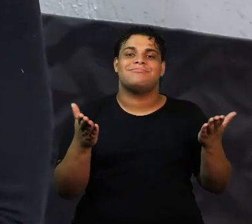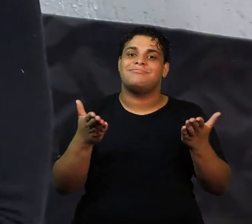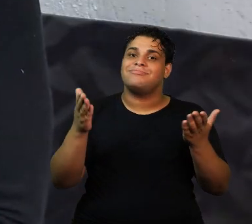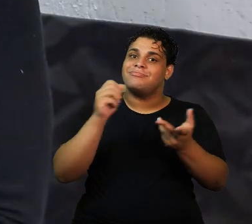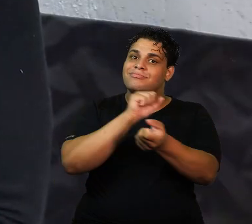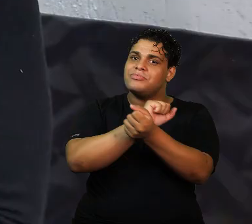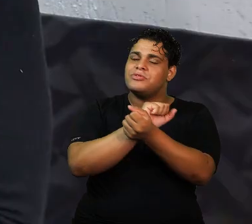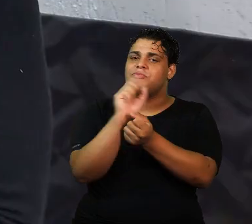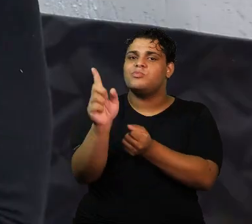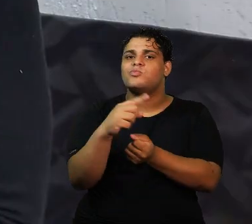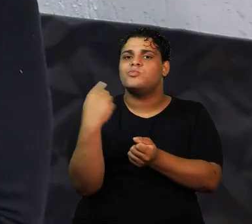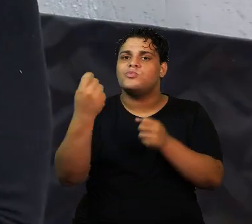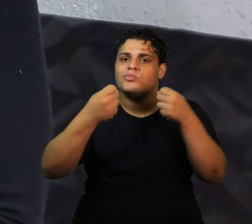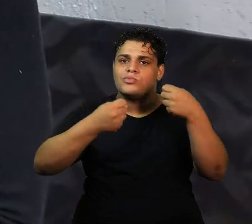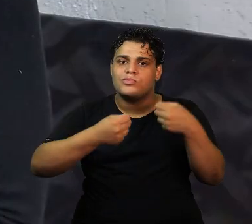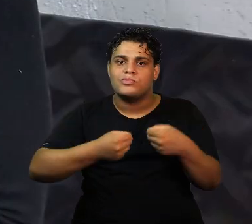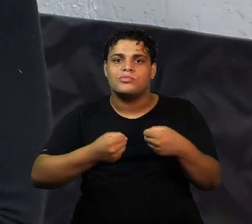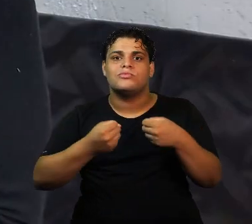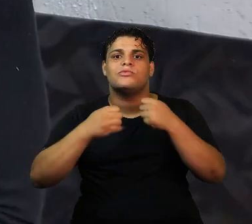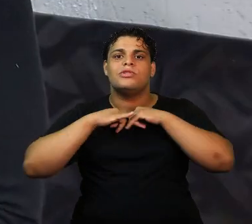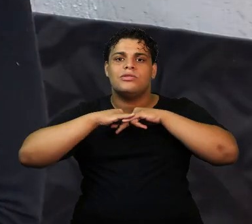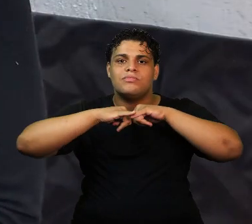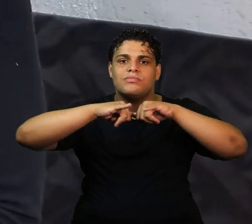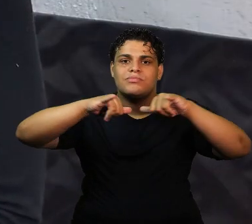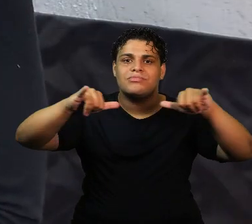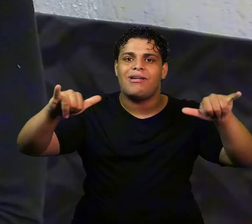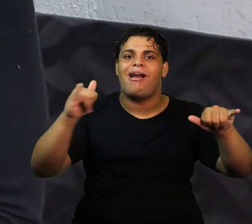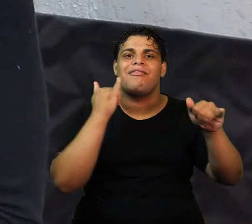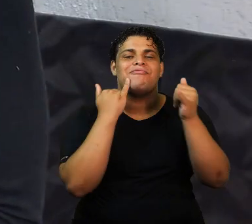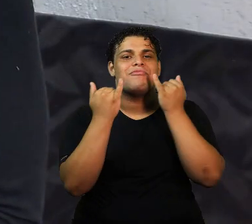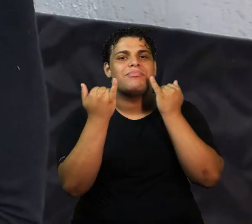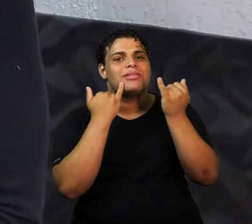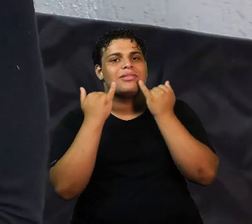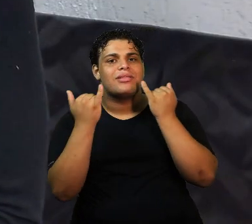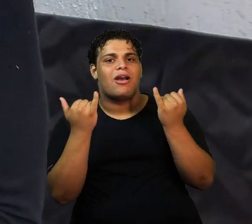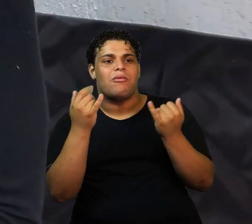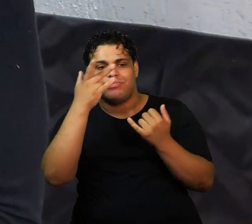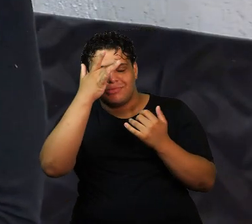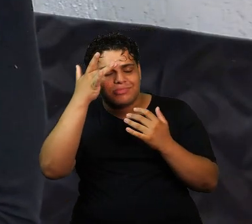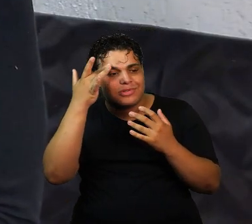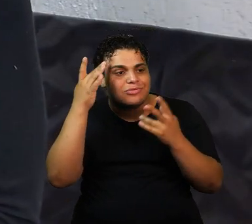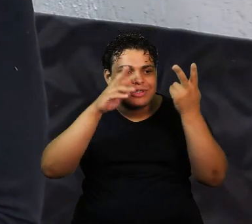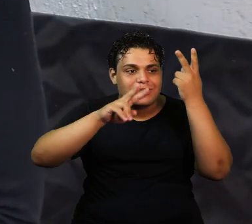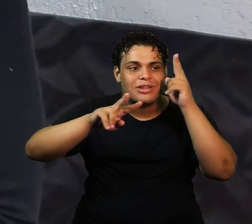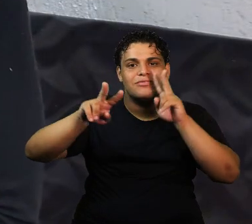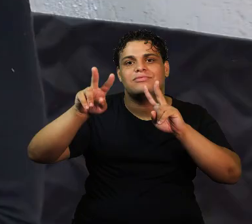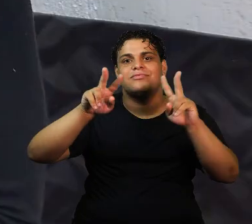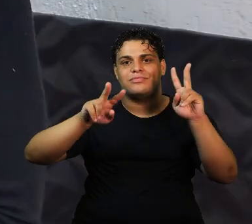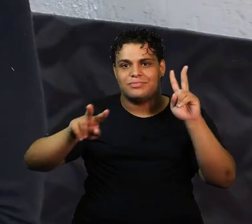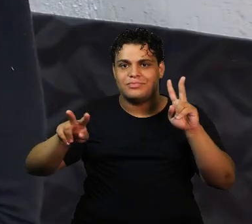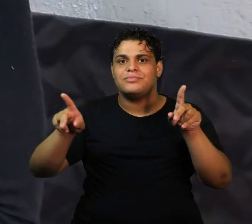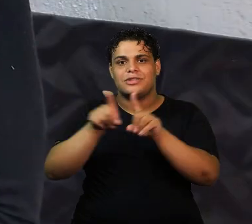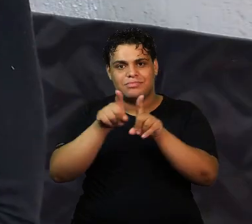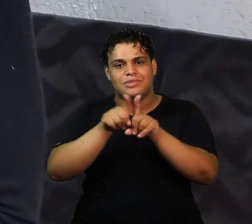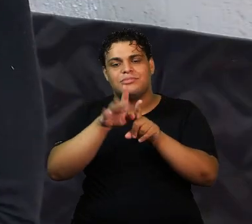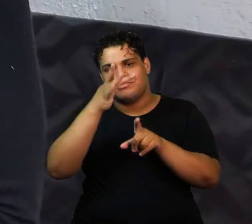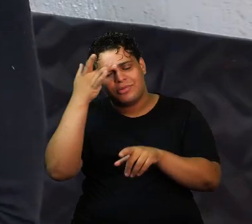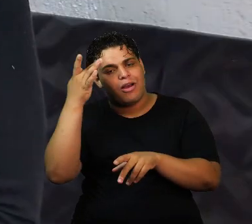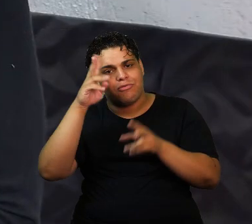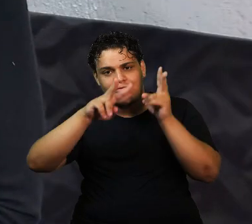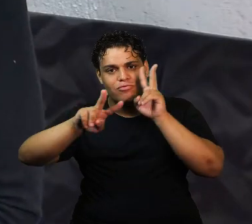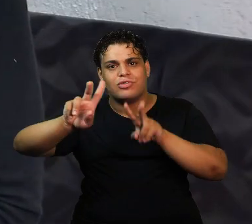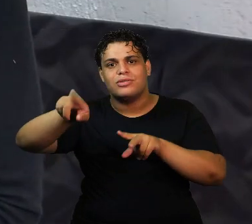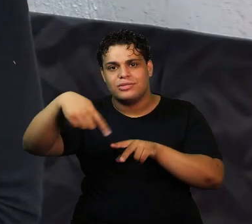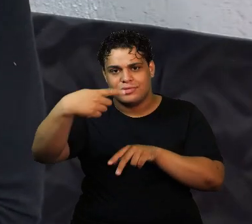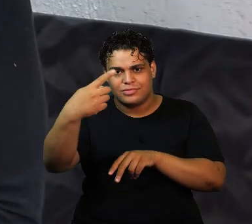Espero que a gente possa passar muita informação importante aí para a turma que está assistindo, para a turma que vai assistir depois também, né? Porque a